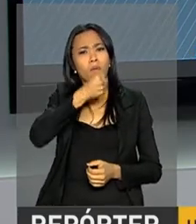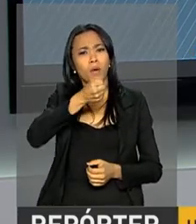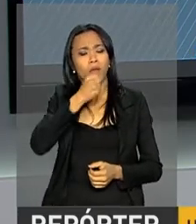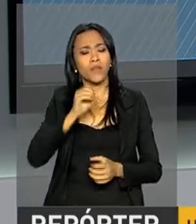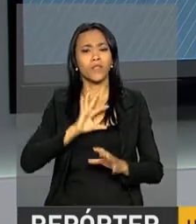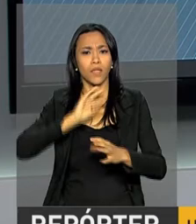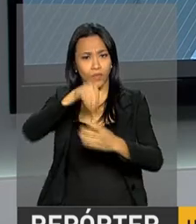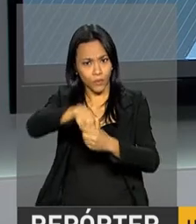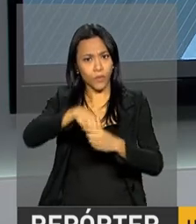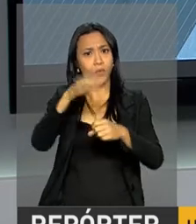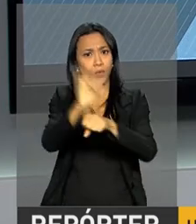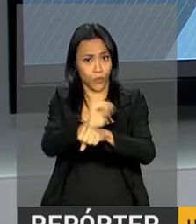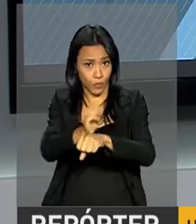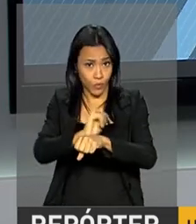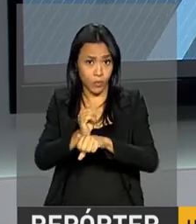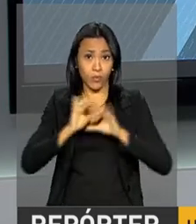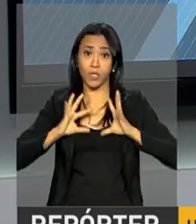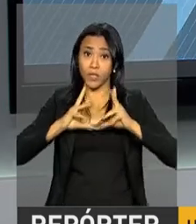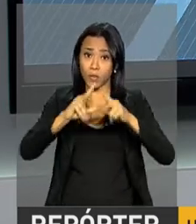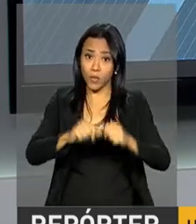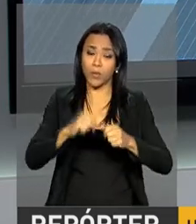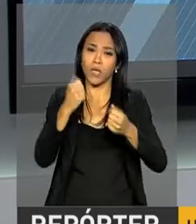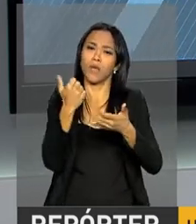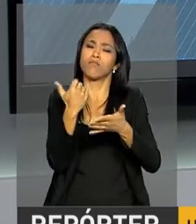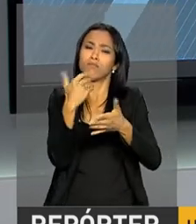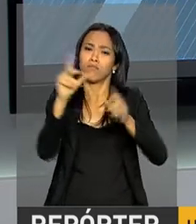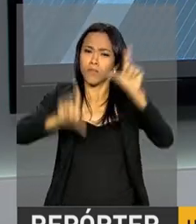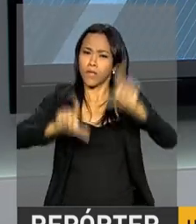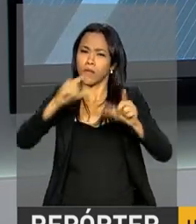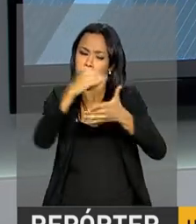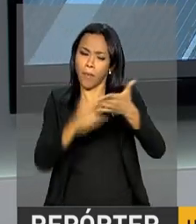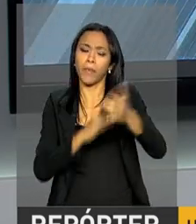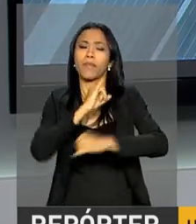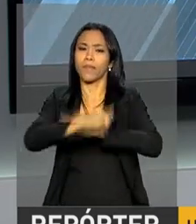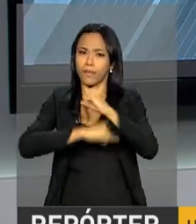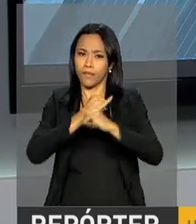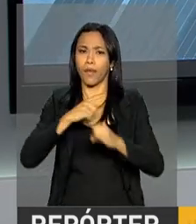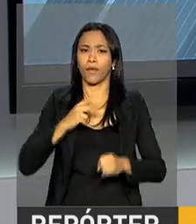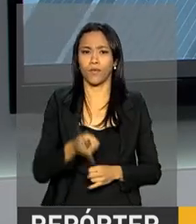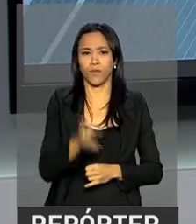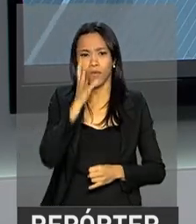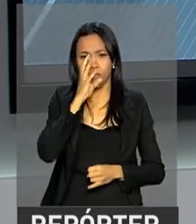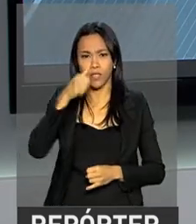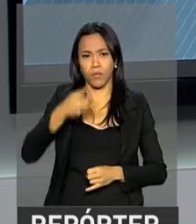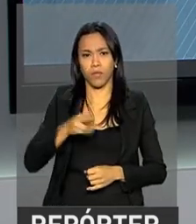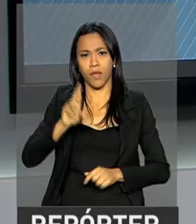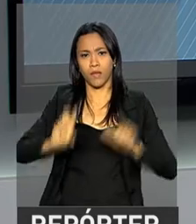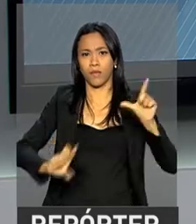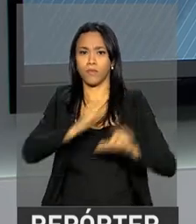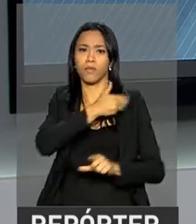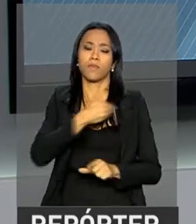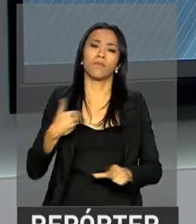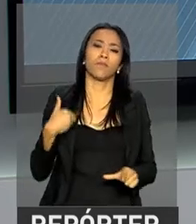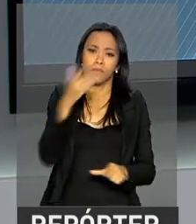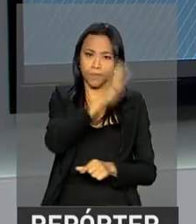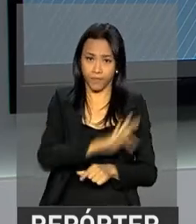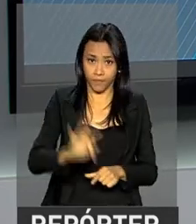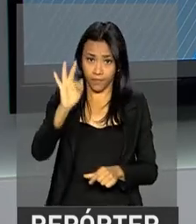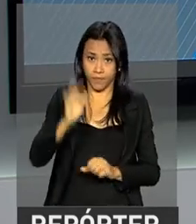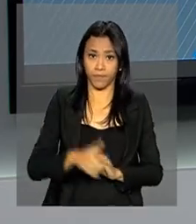estão disponíveis no youtube e toda nossa programação também está na internet continue com a gente aqui na nbr a tv do governo